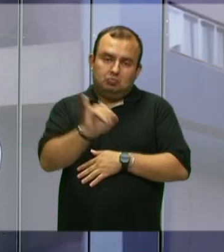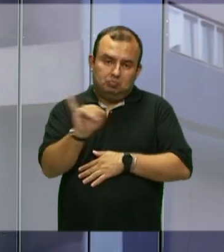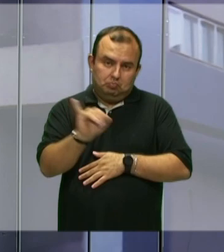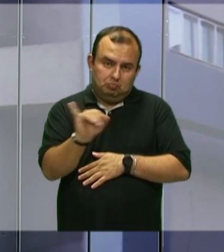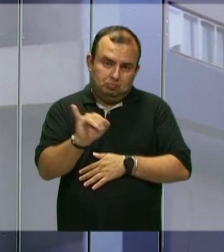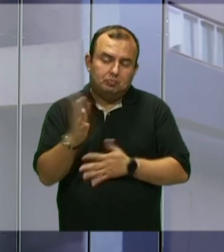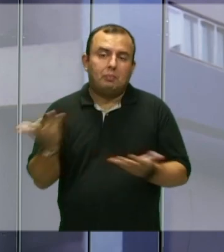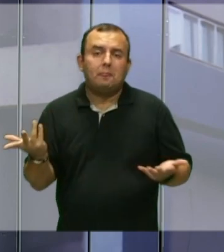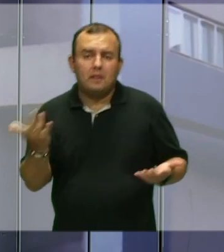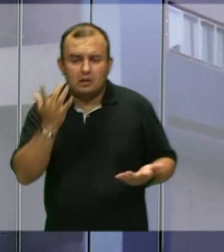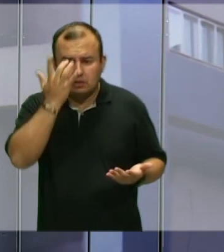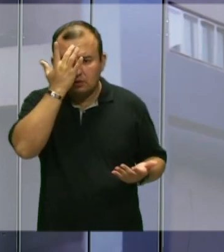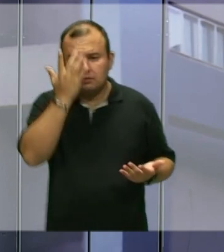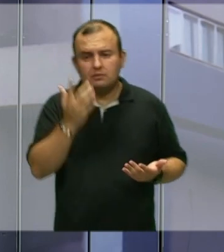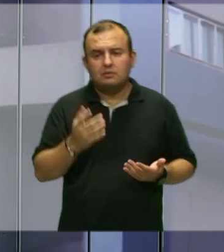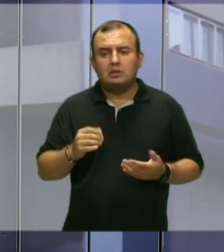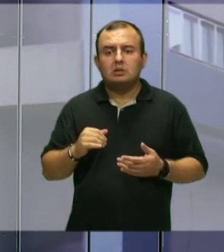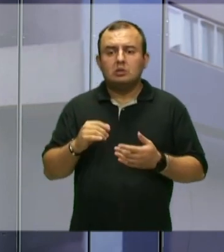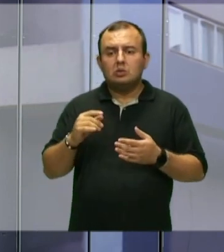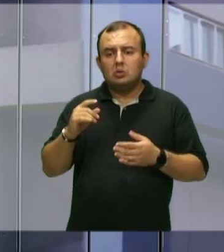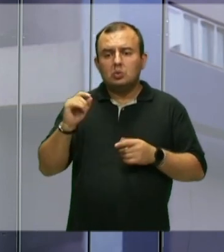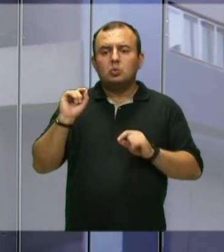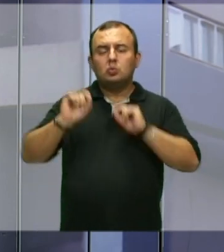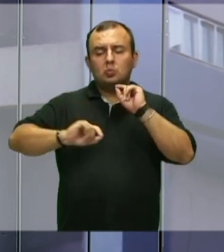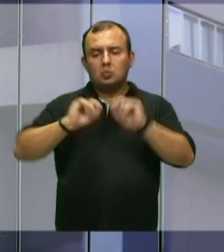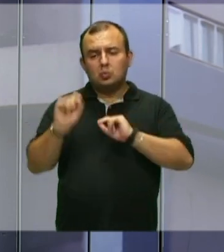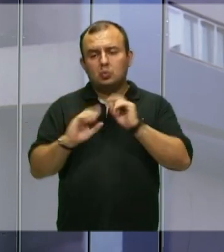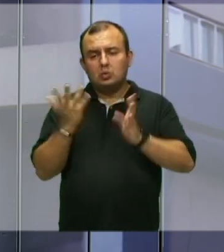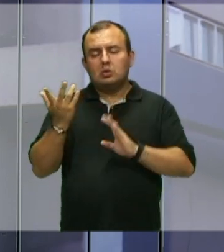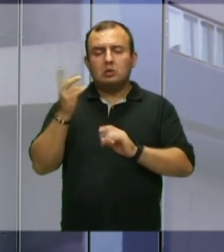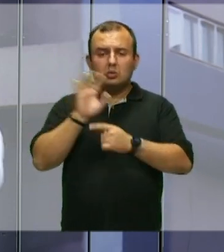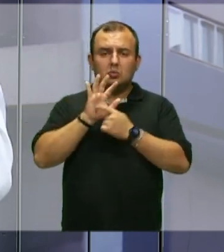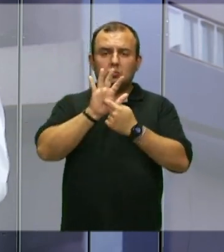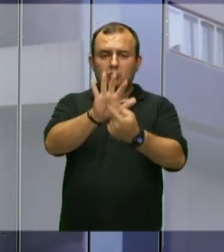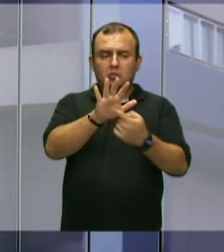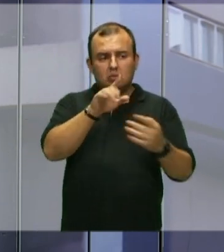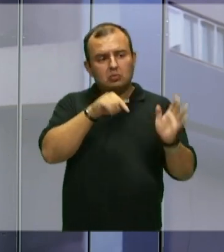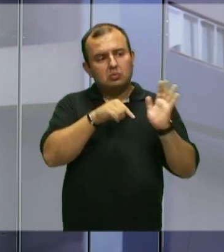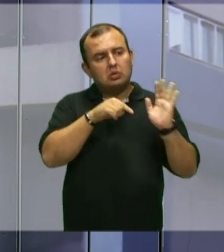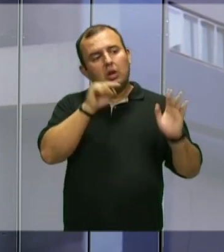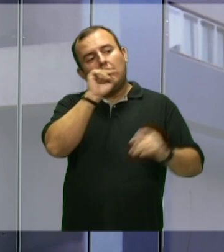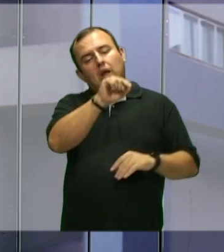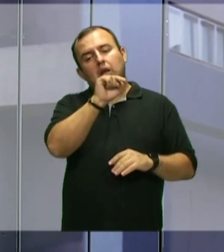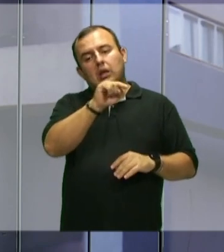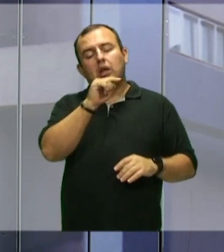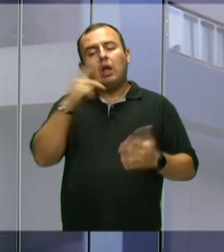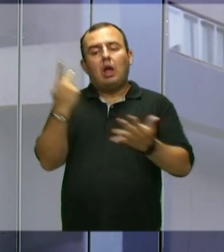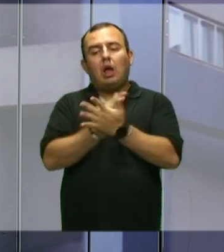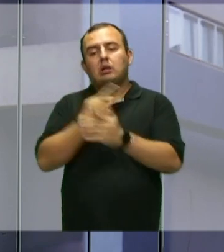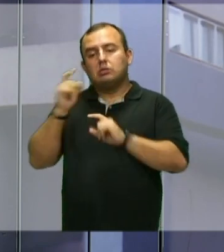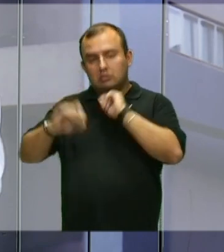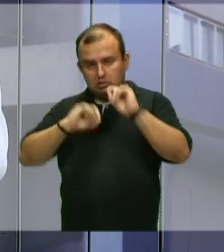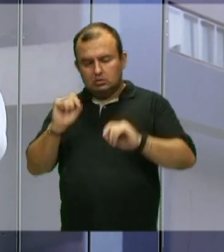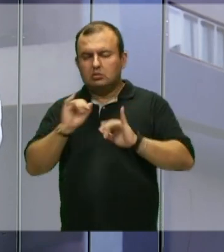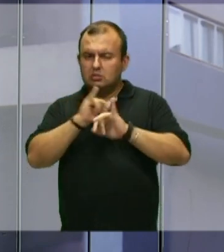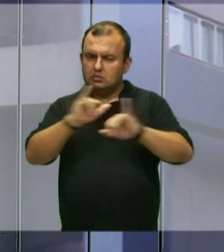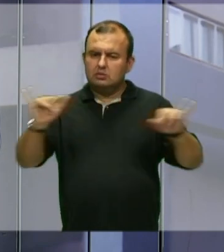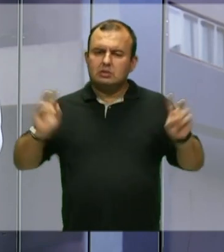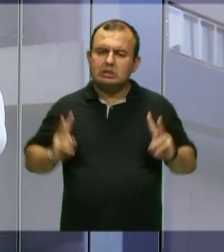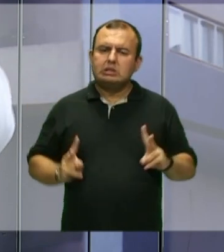fácil daí, então, ou melhor, é natural que a gente aponte o dedo para quem está mais próximo da gente, né? Então, e eu sempre dizia